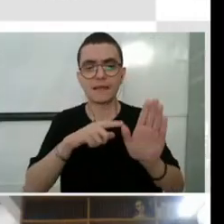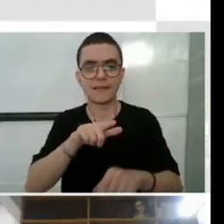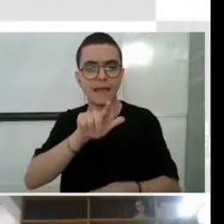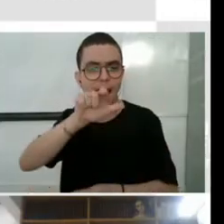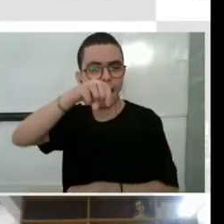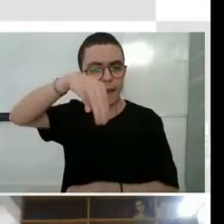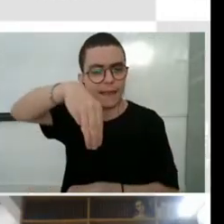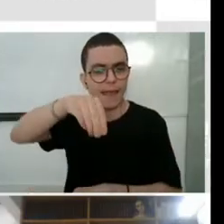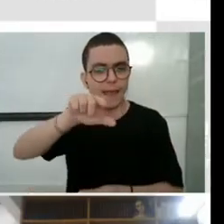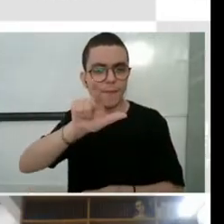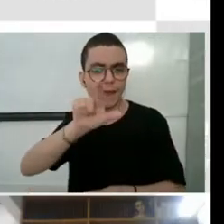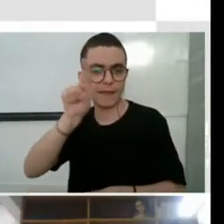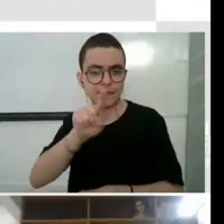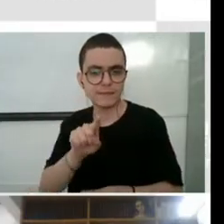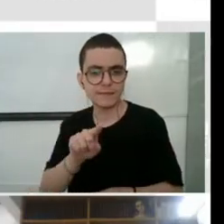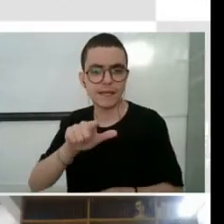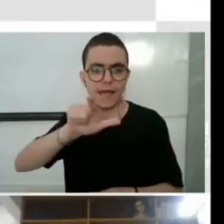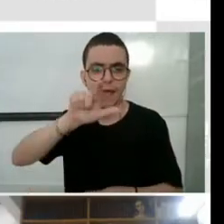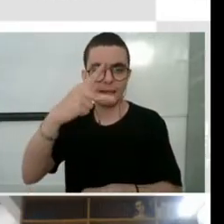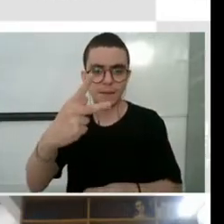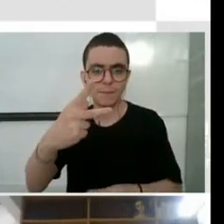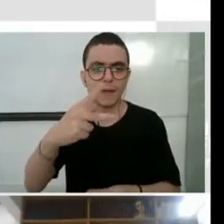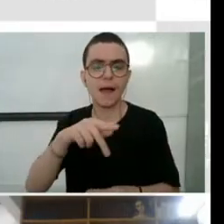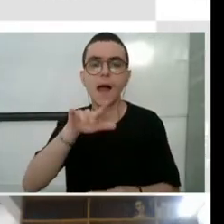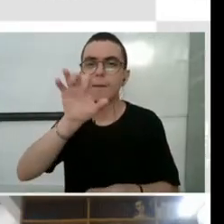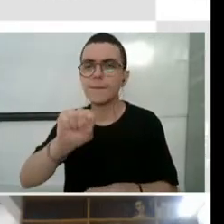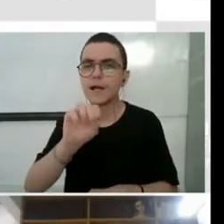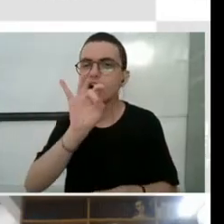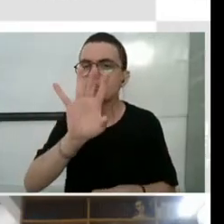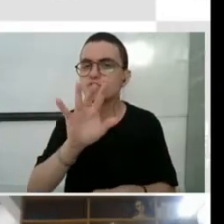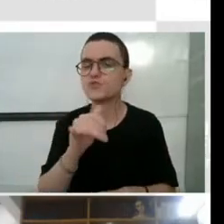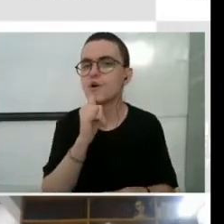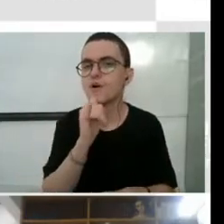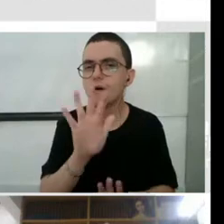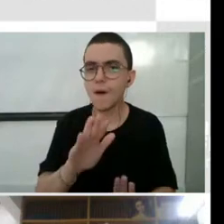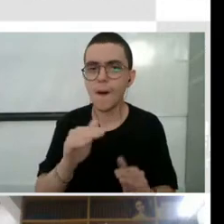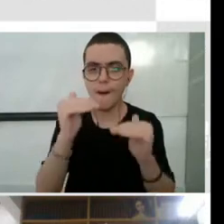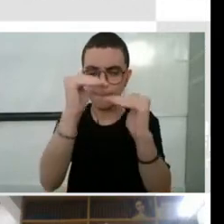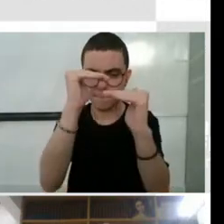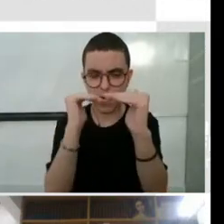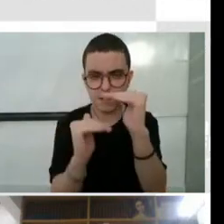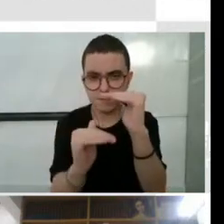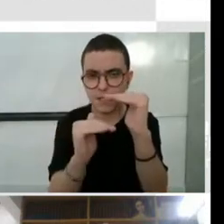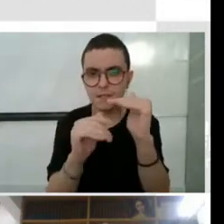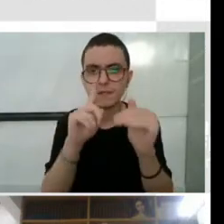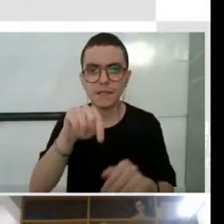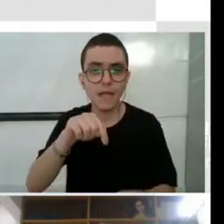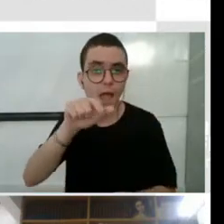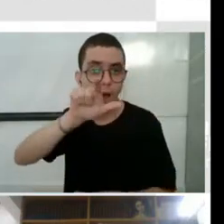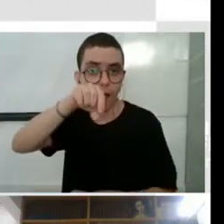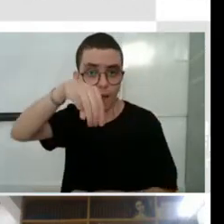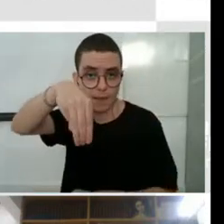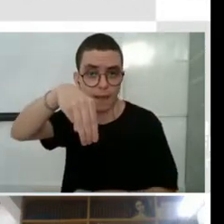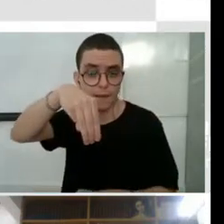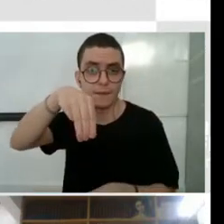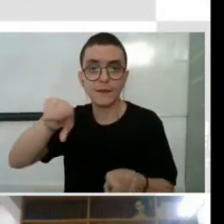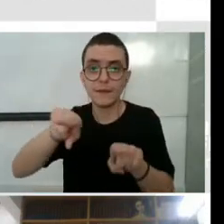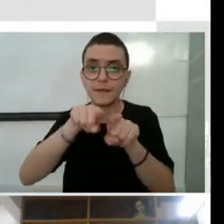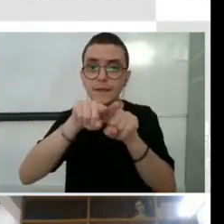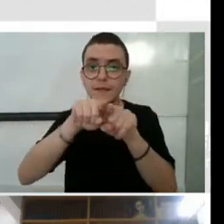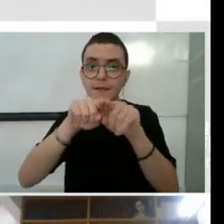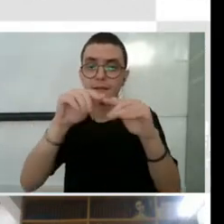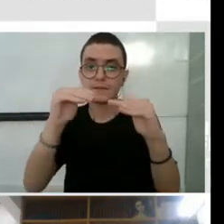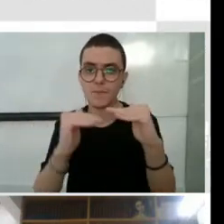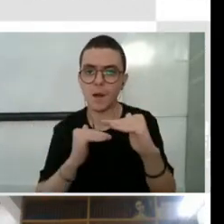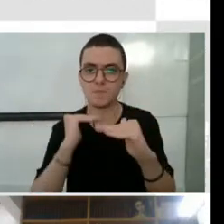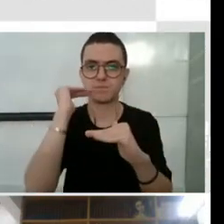LZ, LP, etc. E nós vamos pegar só o mais baixo, que é o LM, e o mais alto,